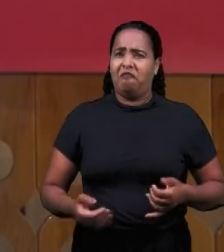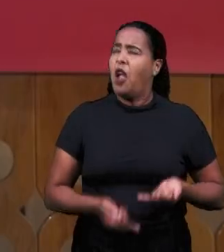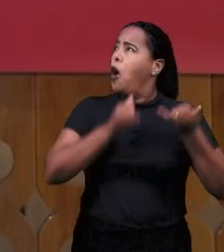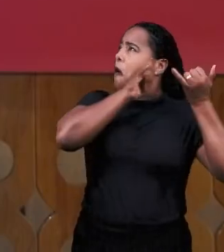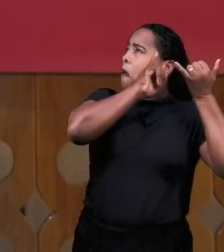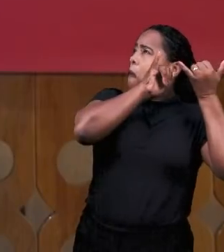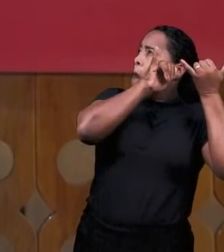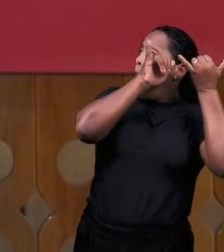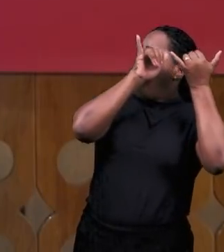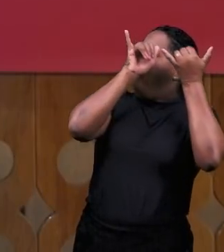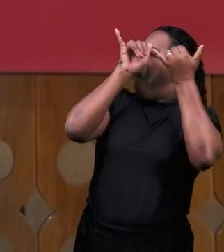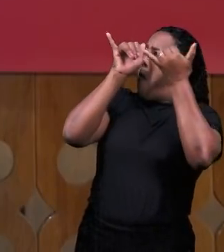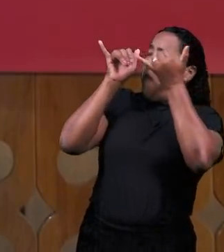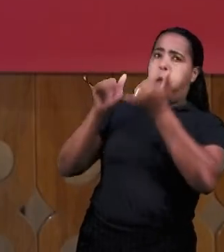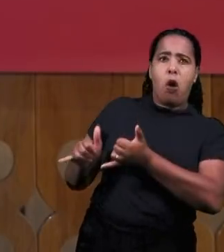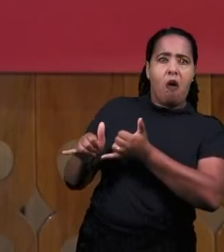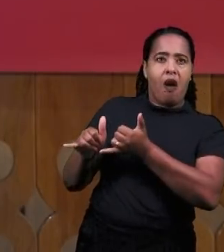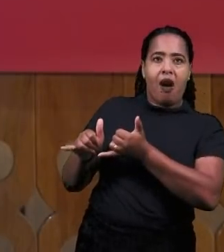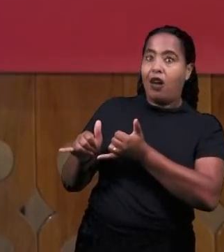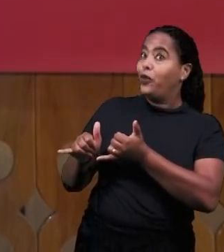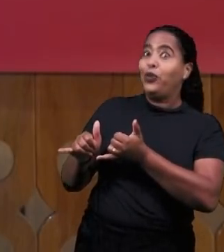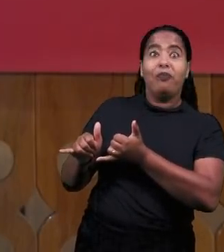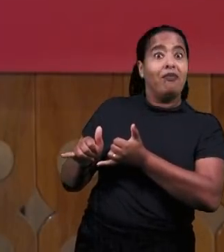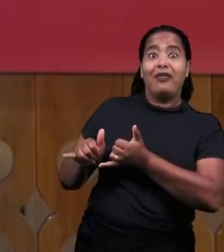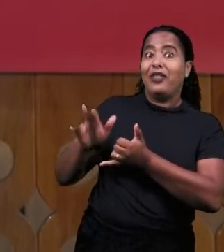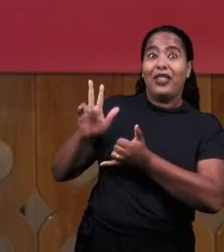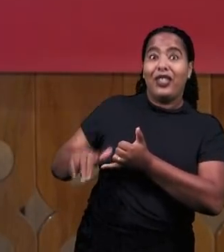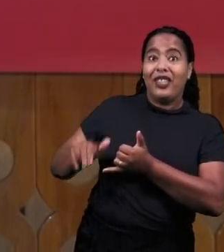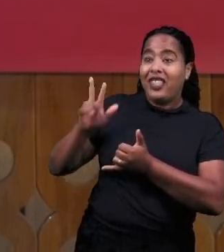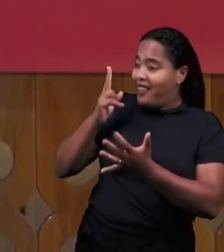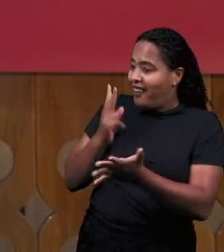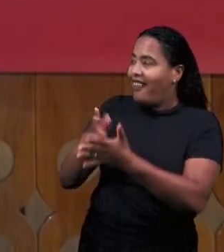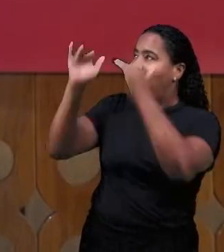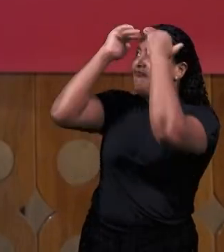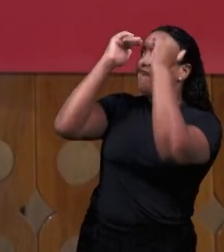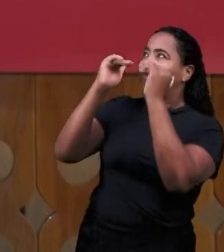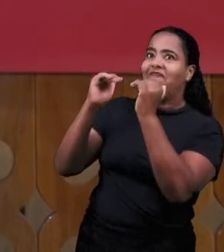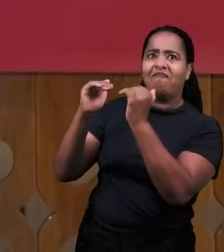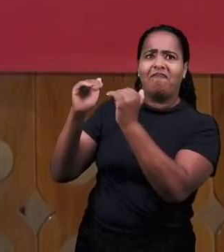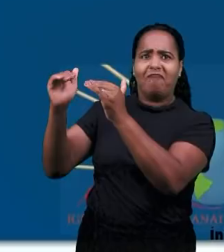Nunca mais deixarei Jesus. Nunca mais